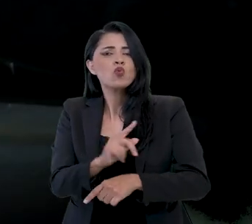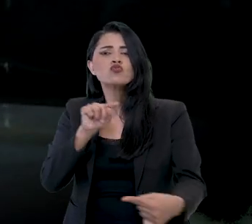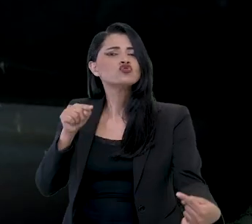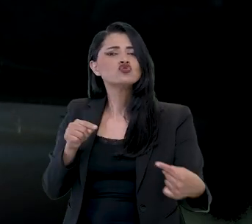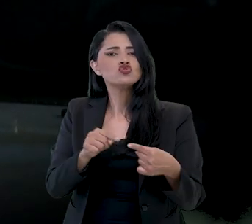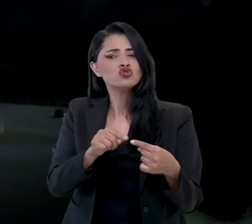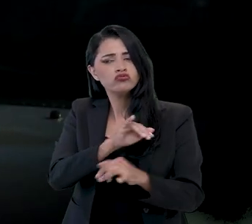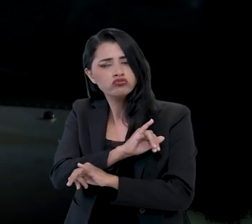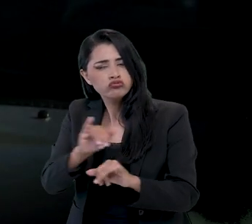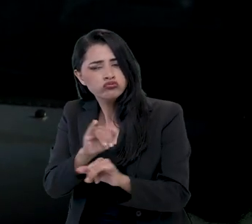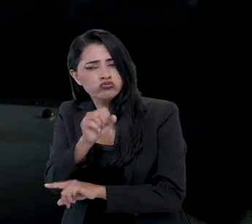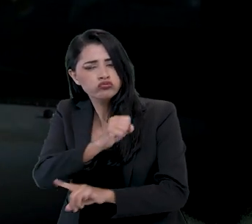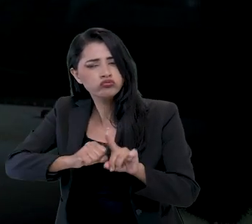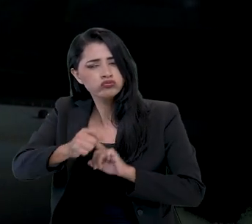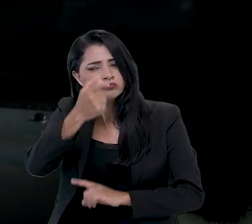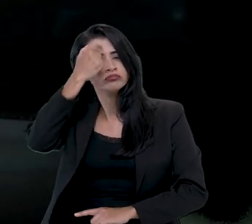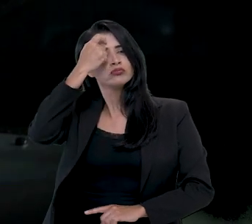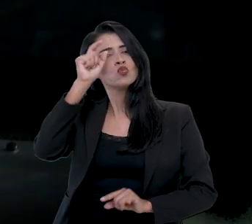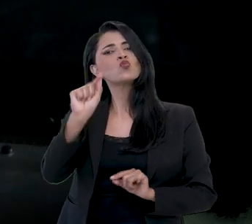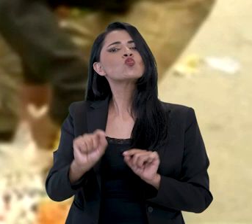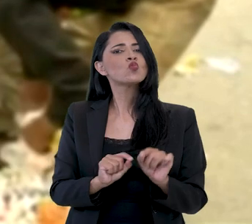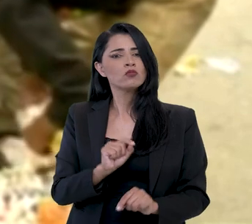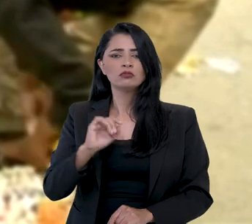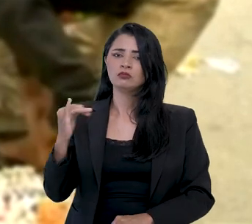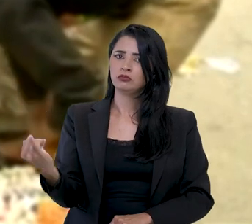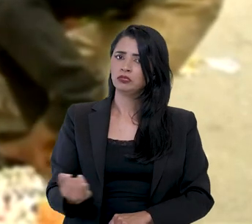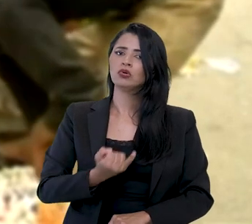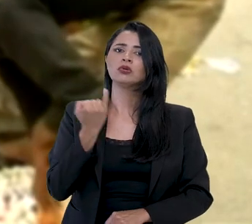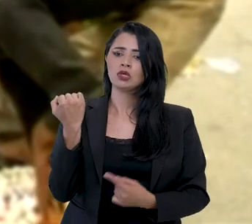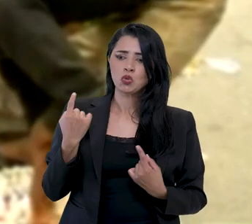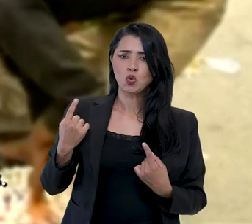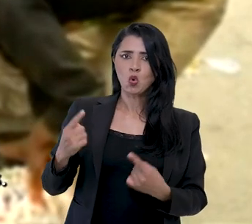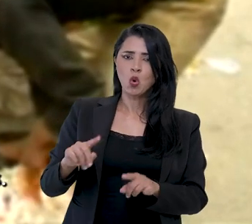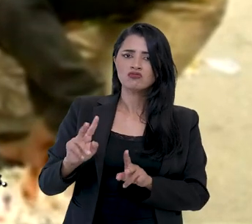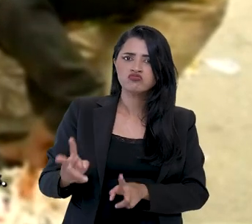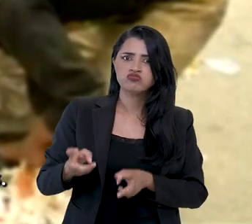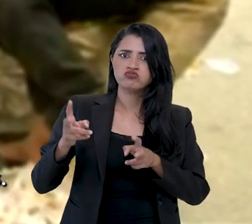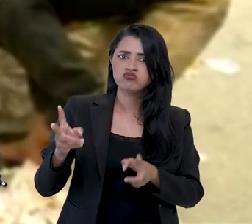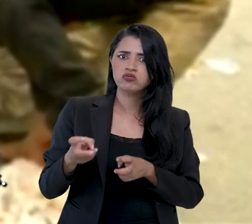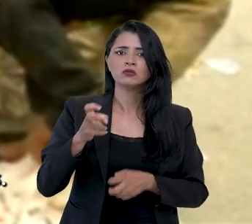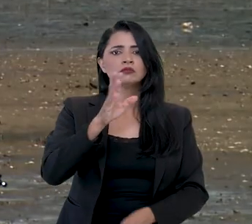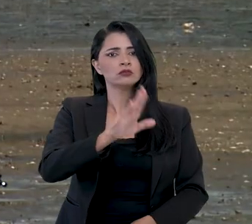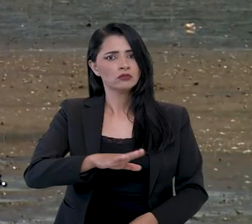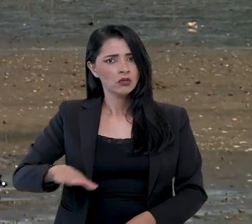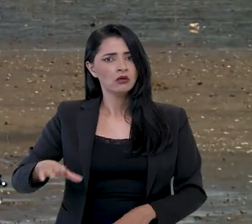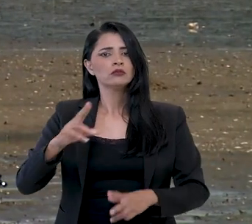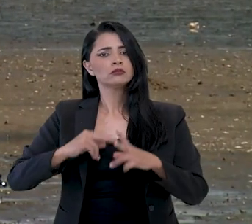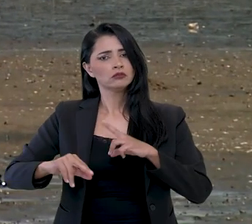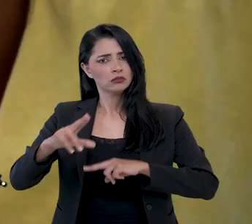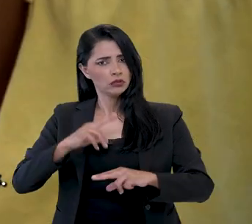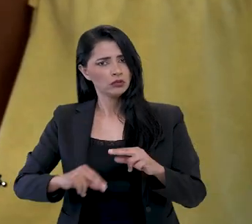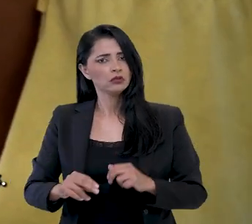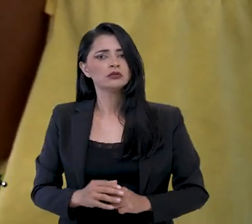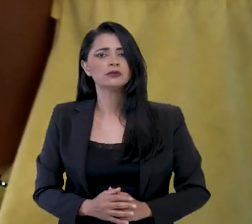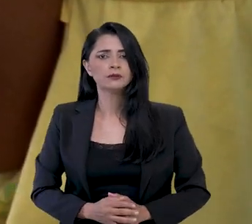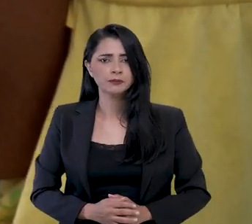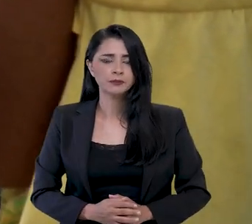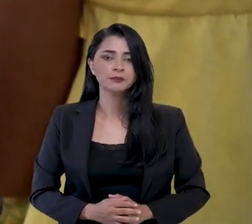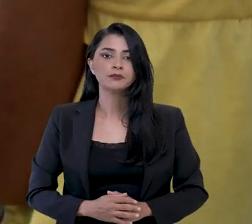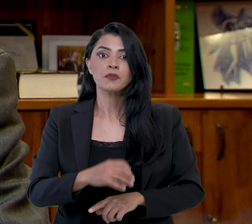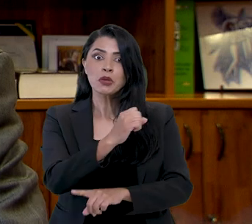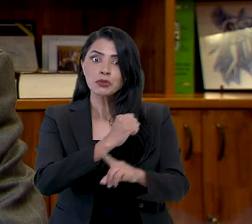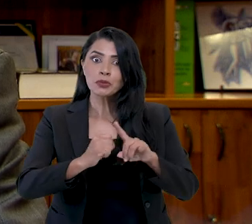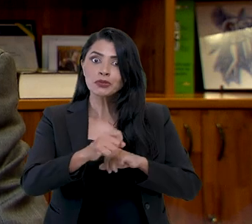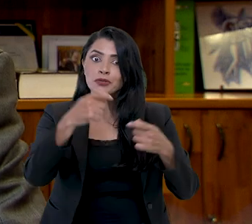Emprego busca conscientizar a sociedade sobre a importância do combate à exploração de crianças e adolescentes.